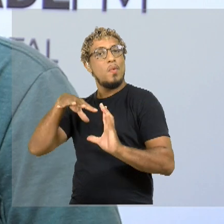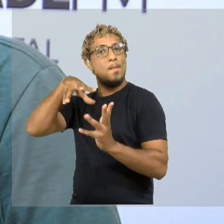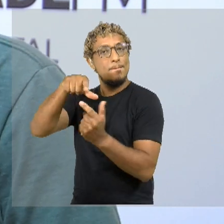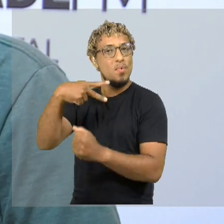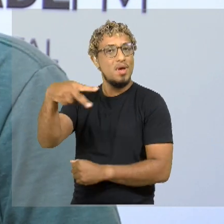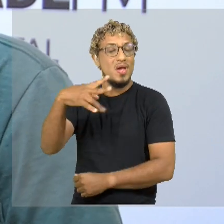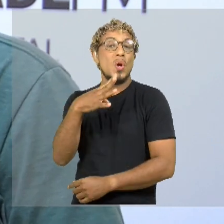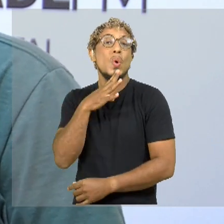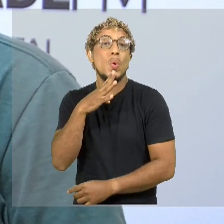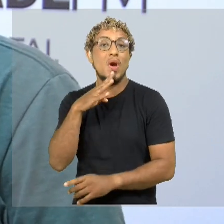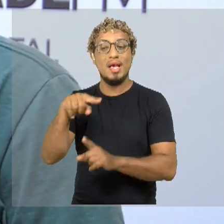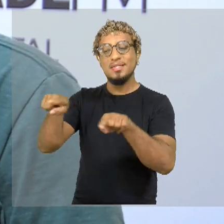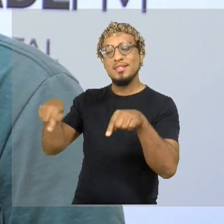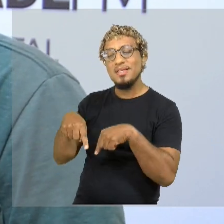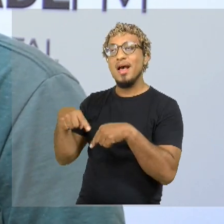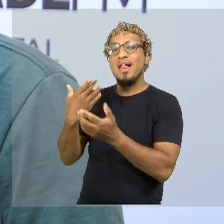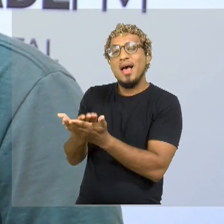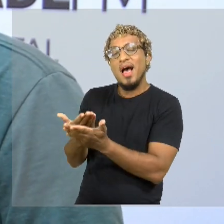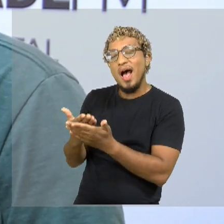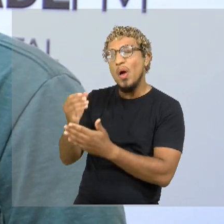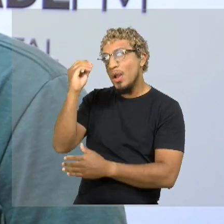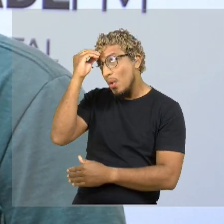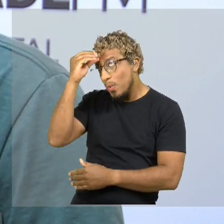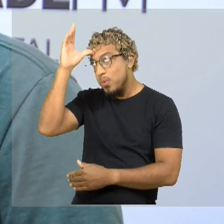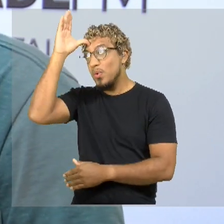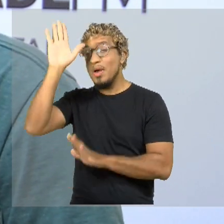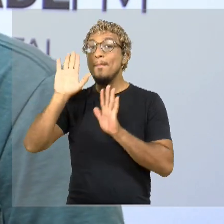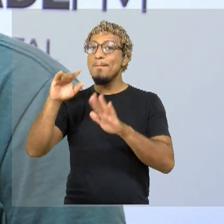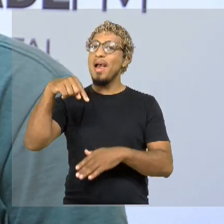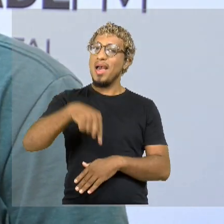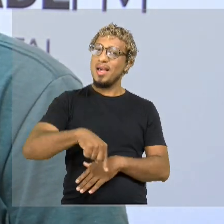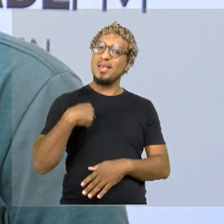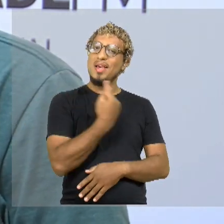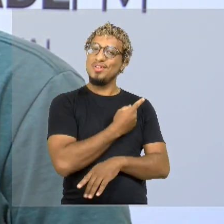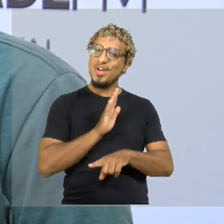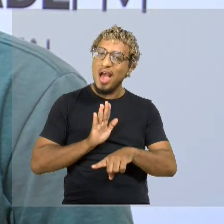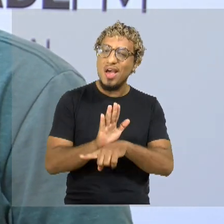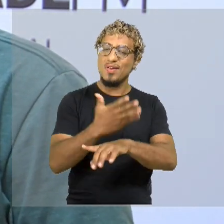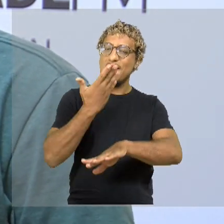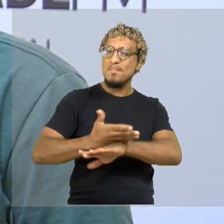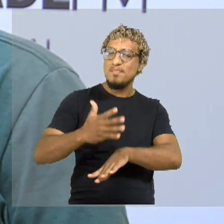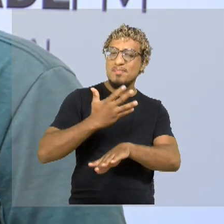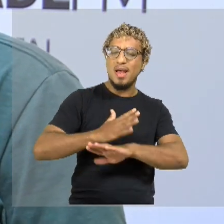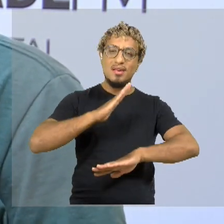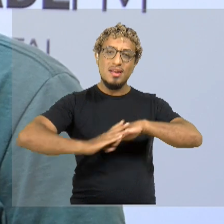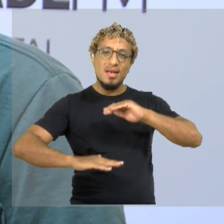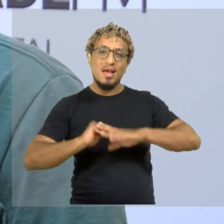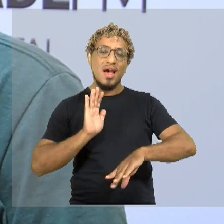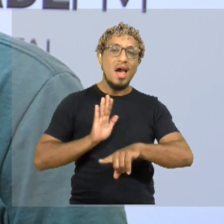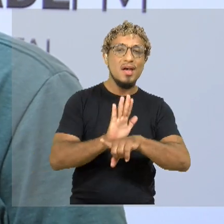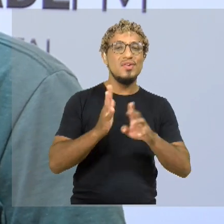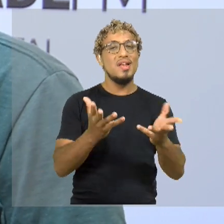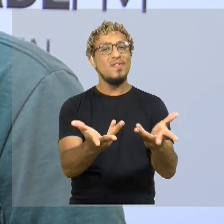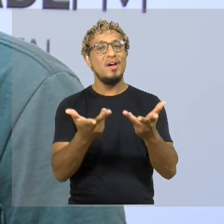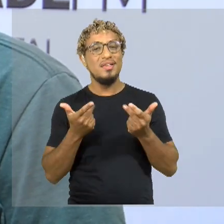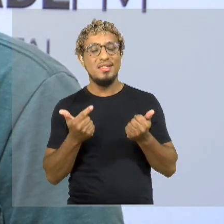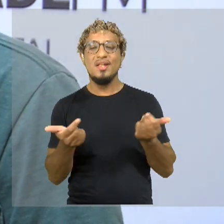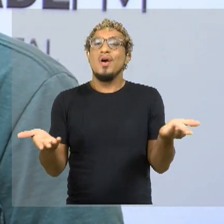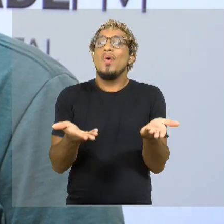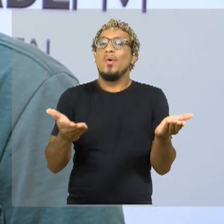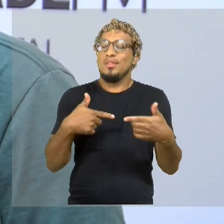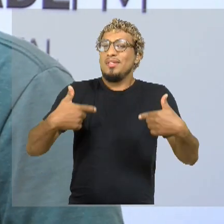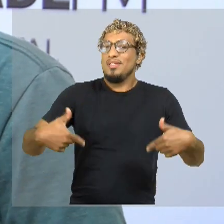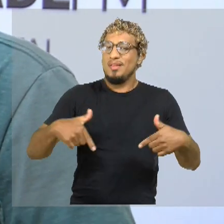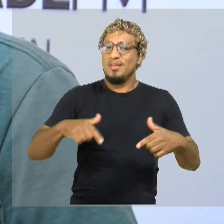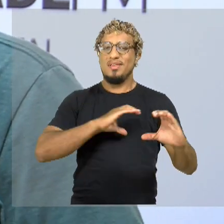conhecem na sala de aula e aqui a gente ajuda nesse desenvolvimento e ajuda a formar esses profissionais de qualidade que estão no mercado atuando